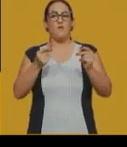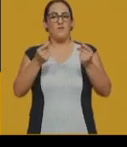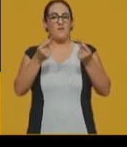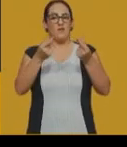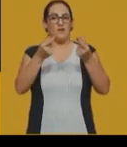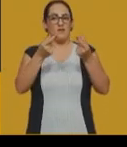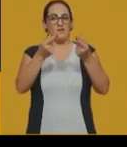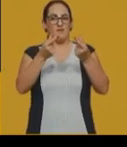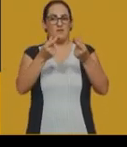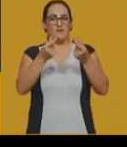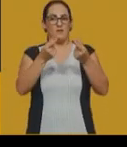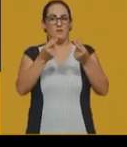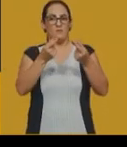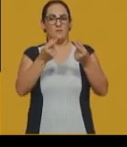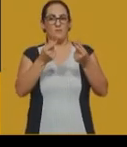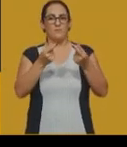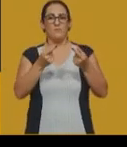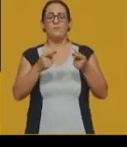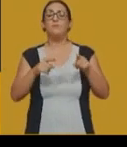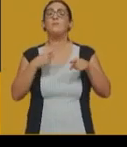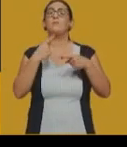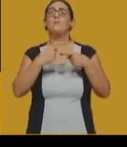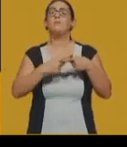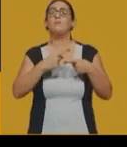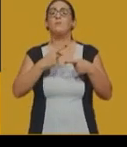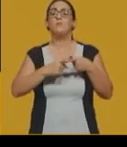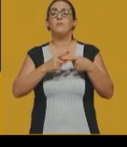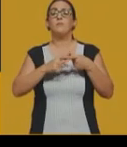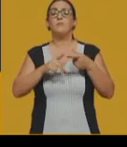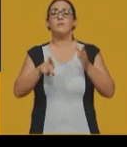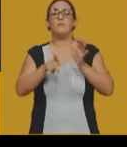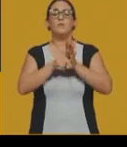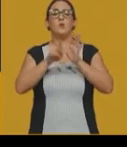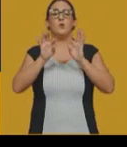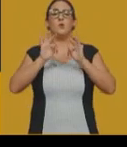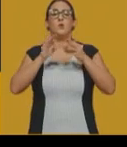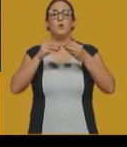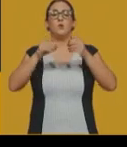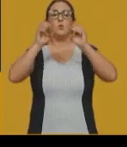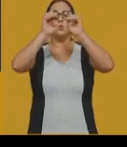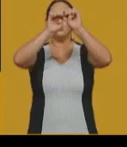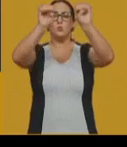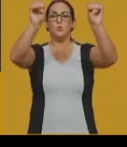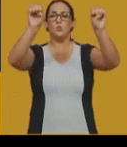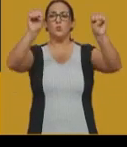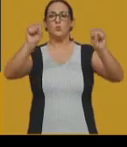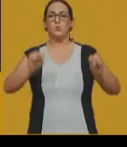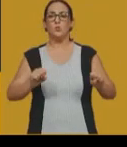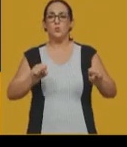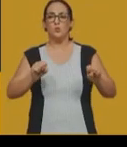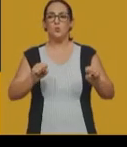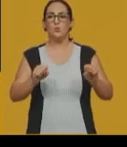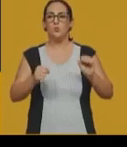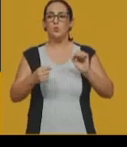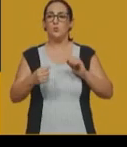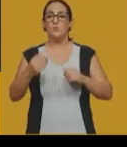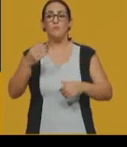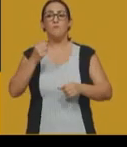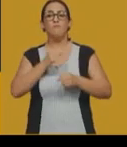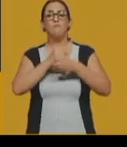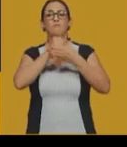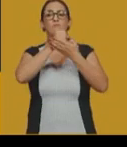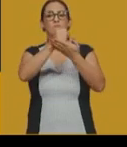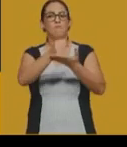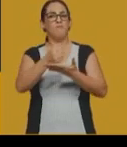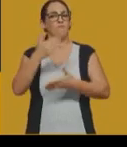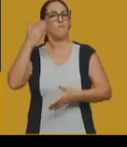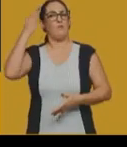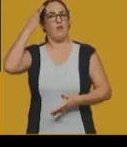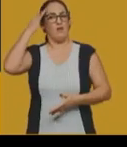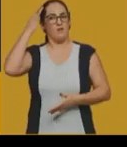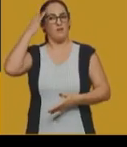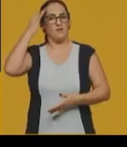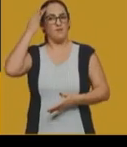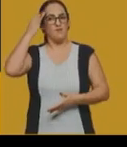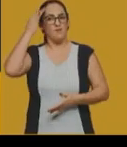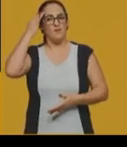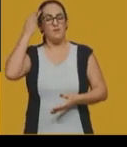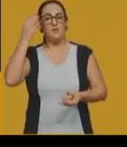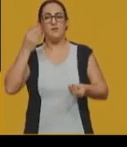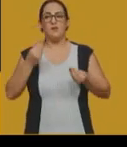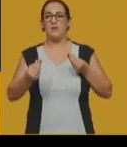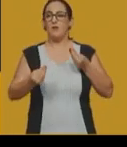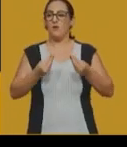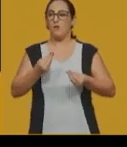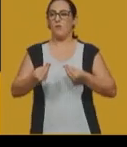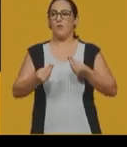sistema capitalista, né, essa fase do capitalismo nos ajuda muito a compreender aí a situação relacionada a